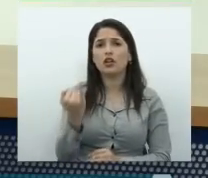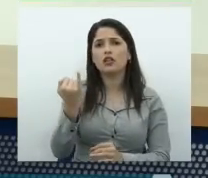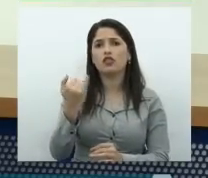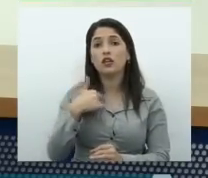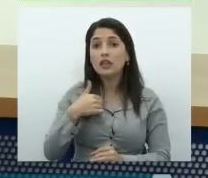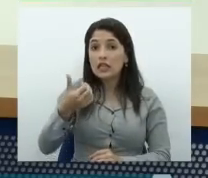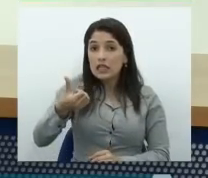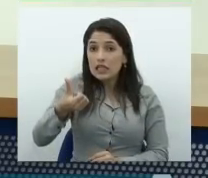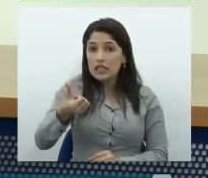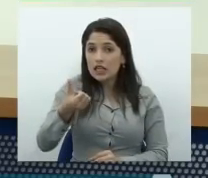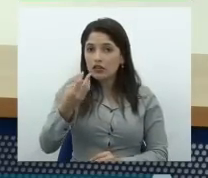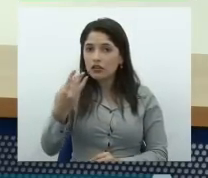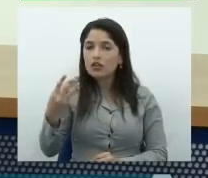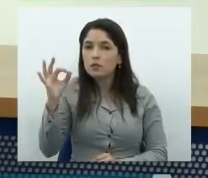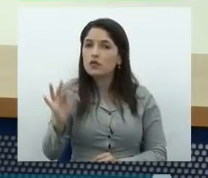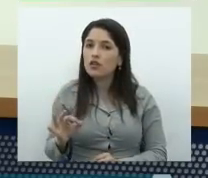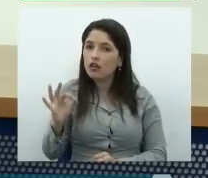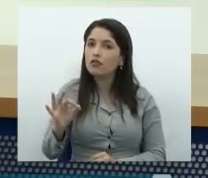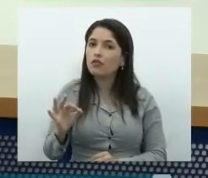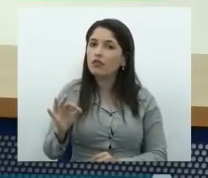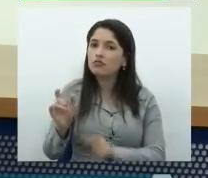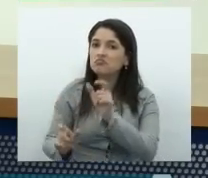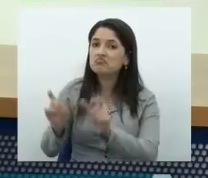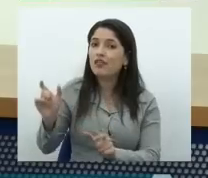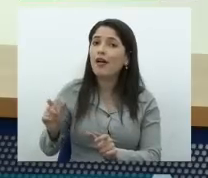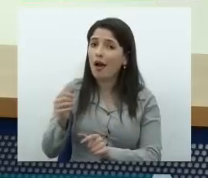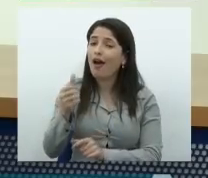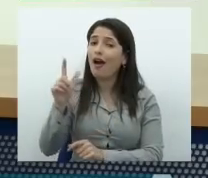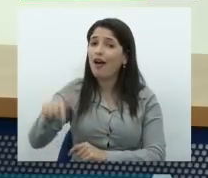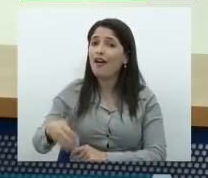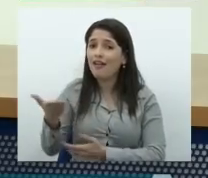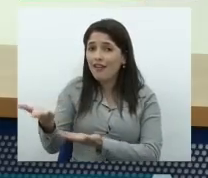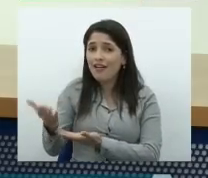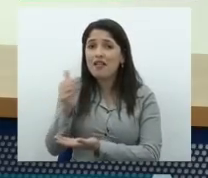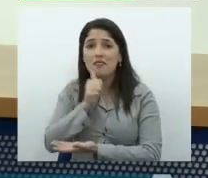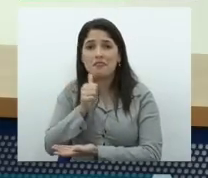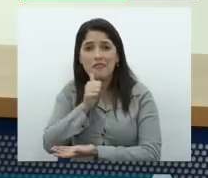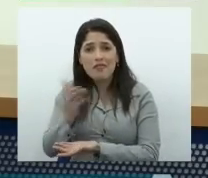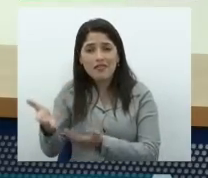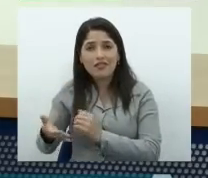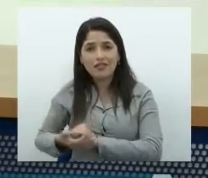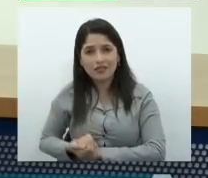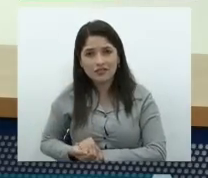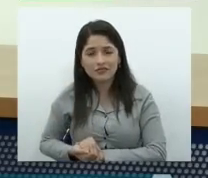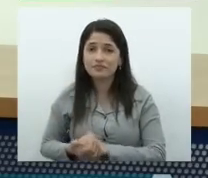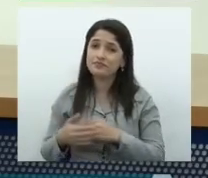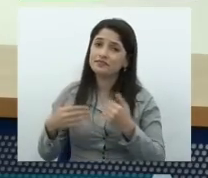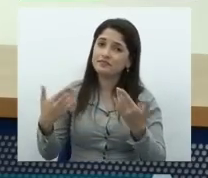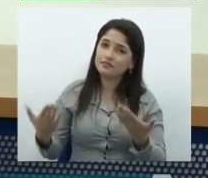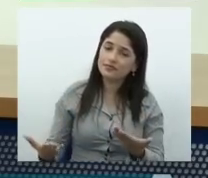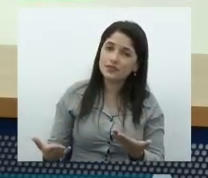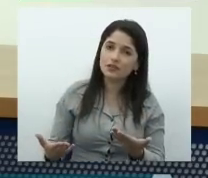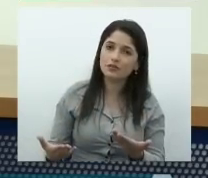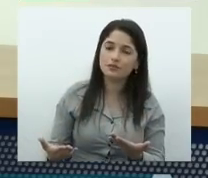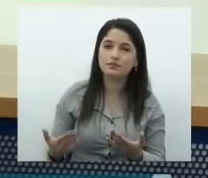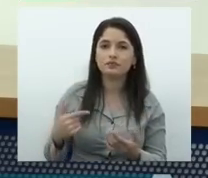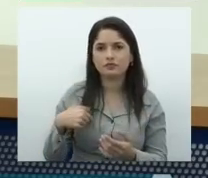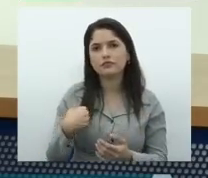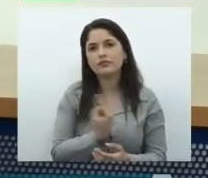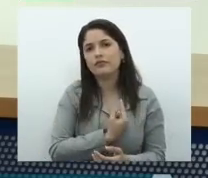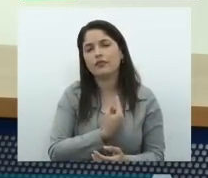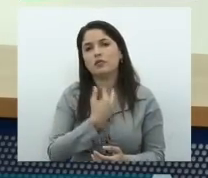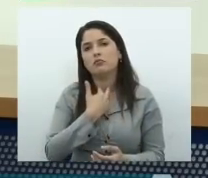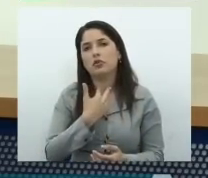eleitorado. E isso não pode deixar passar batido essa situação. Portanto, nós vamos estudar